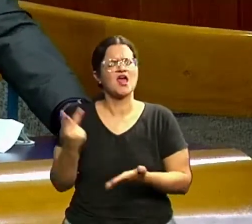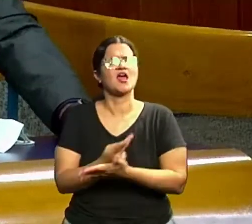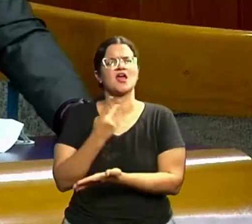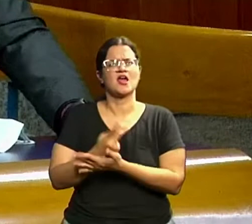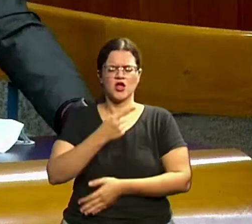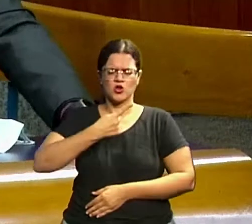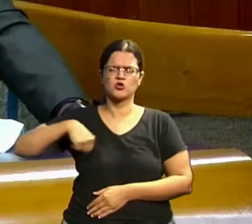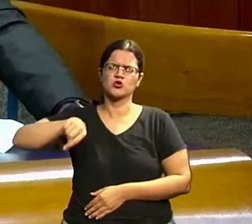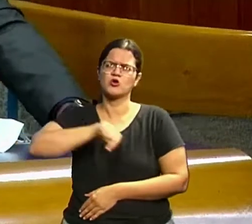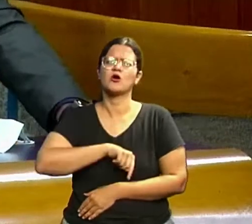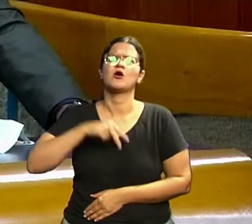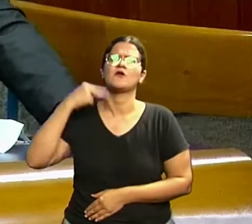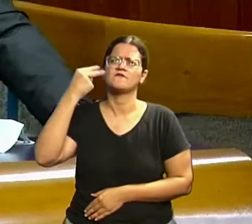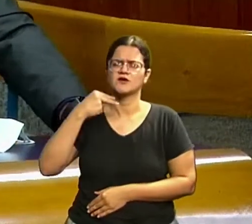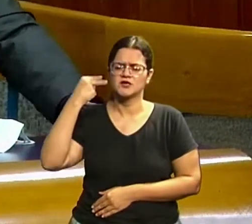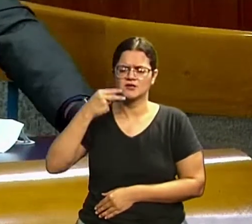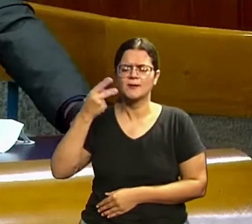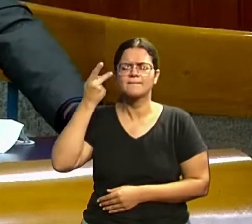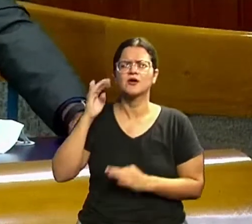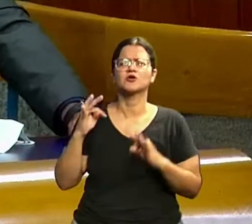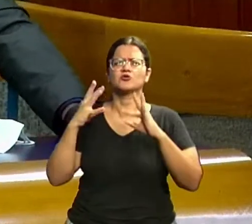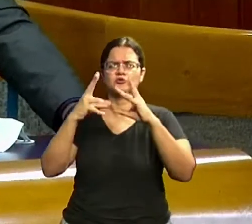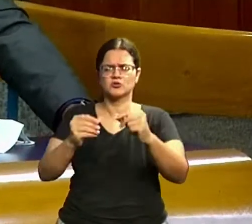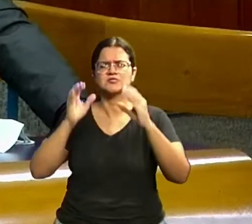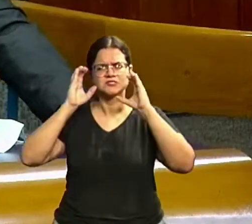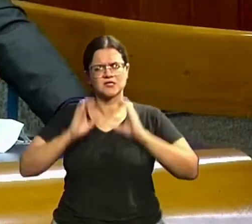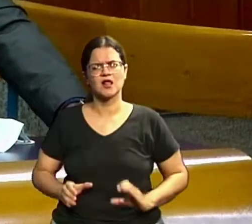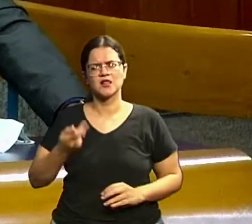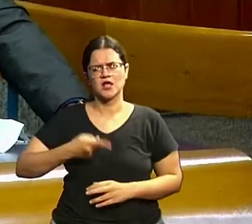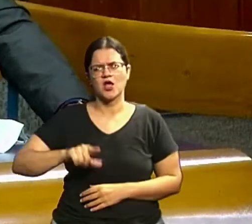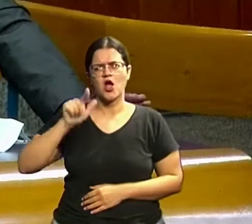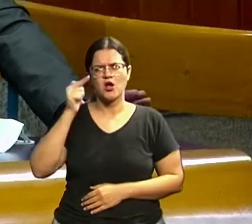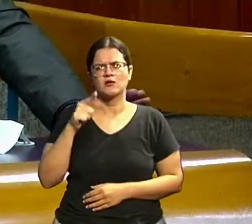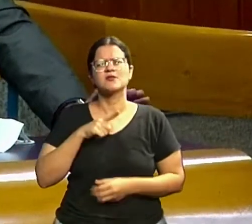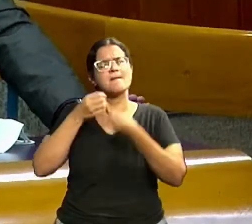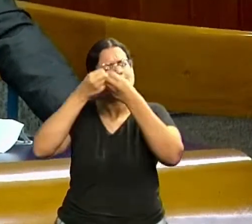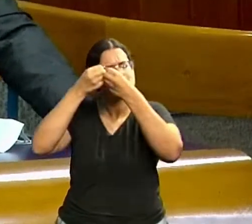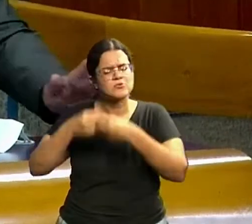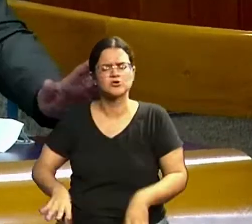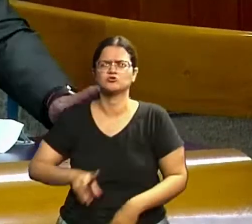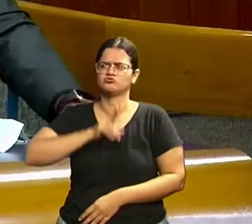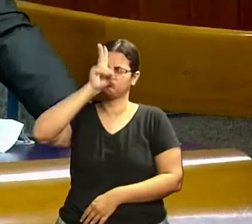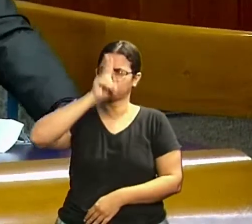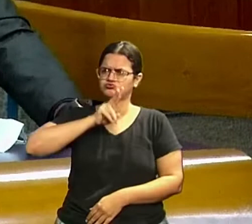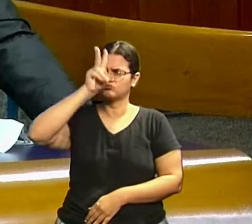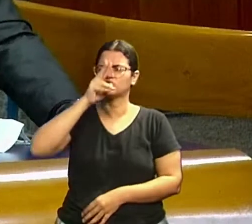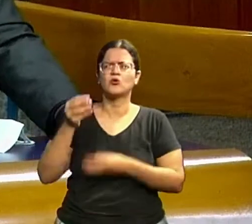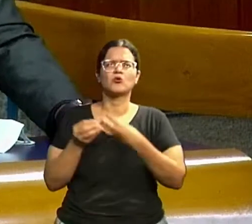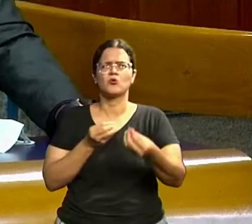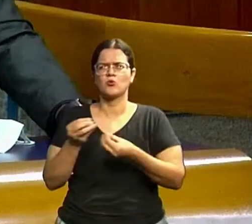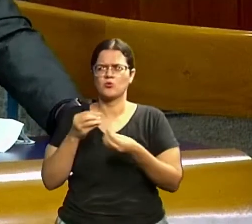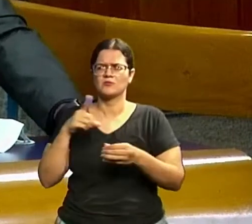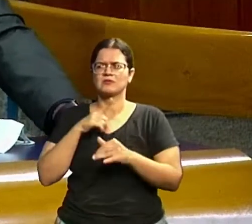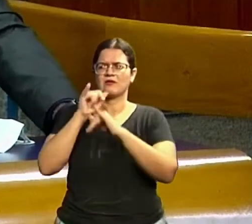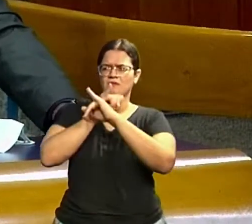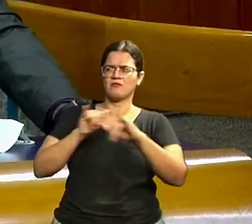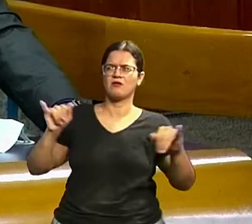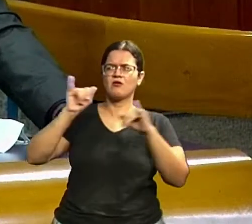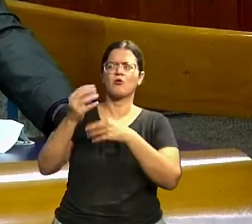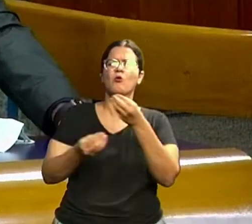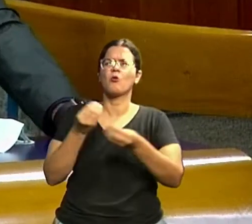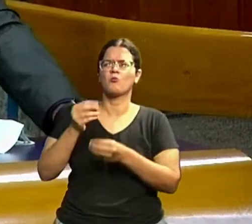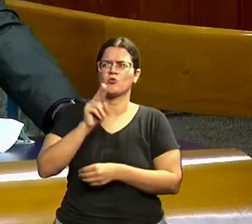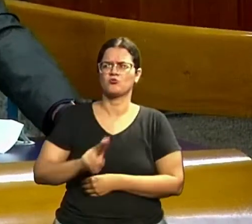com todos nós, vereadores, para com todo cidadão goianiense que está tomando um prejuízo muito grande na maneira que está sendo